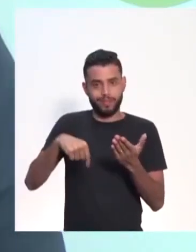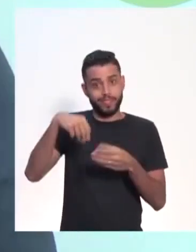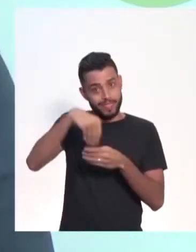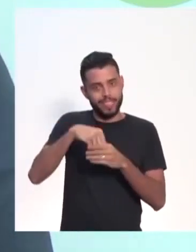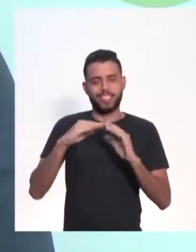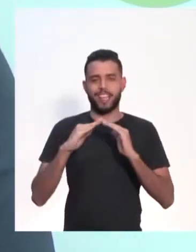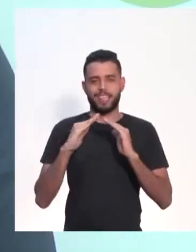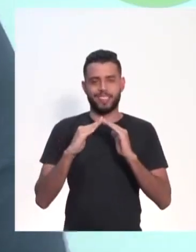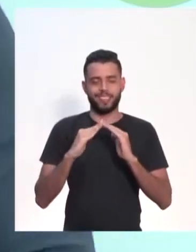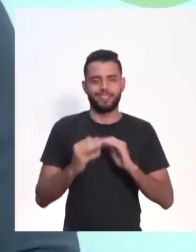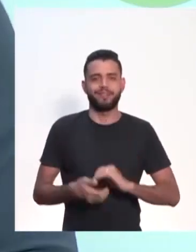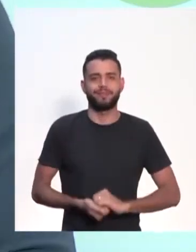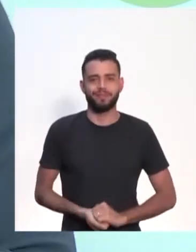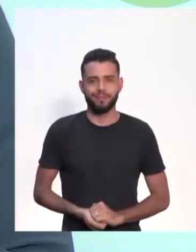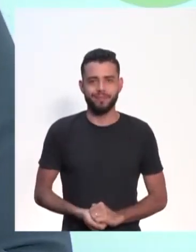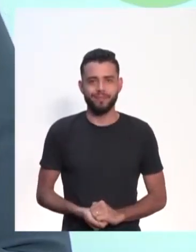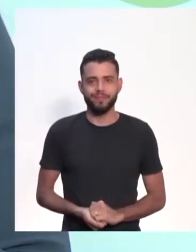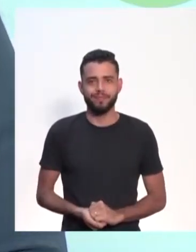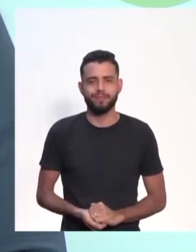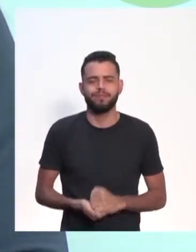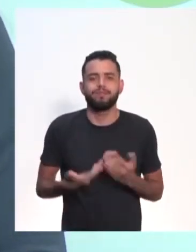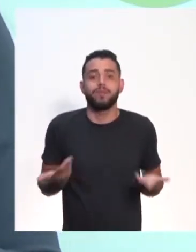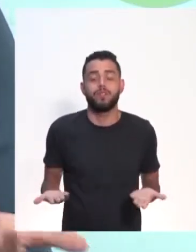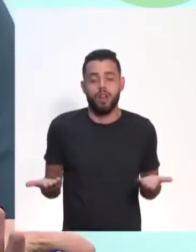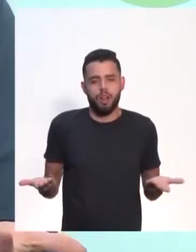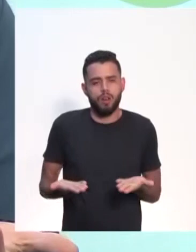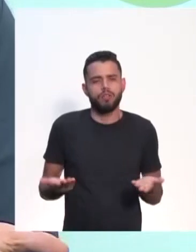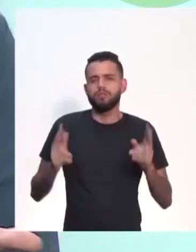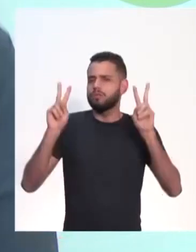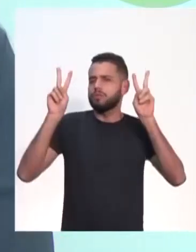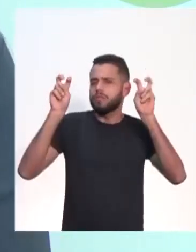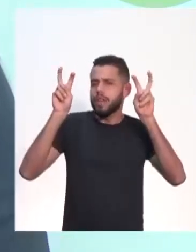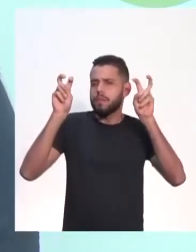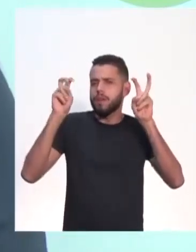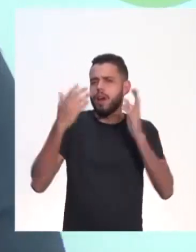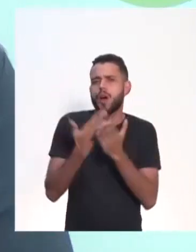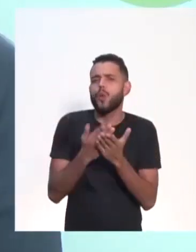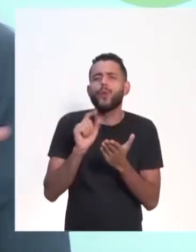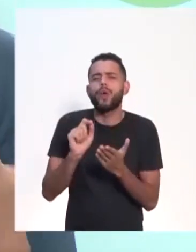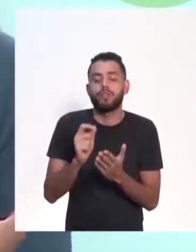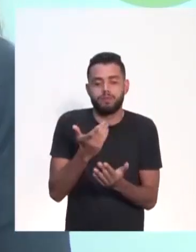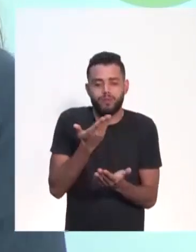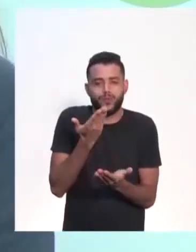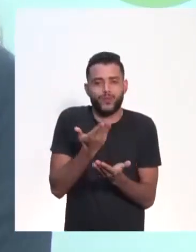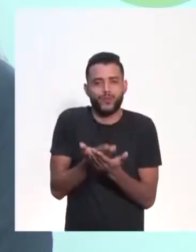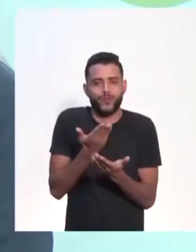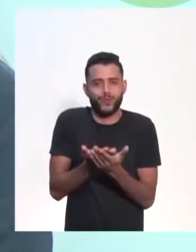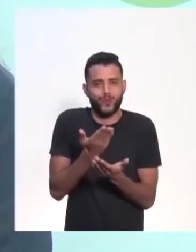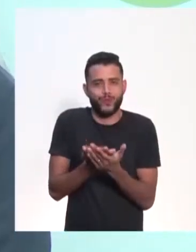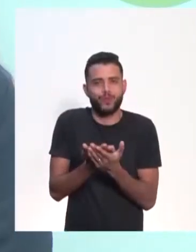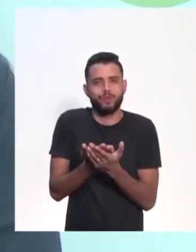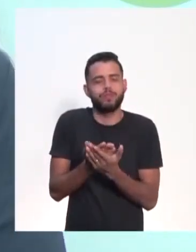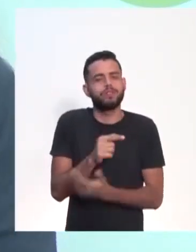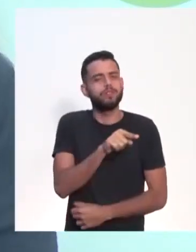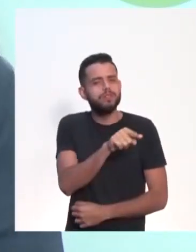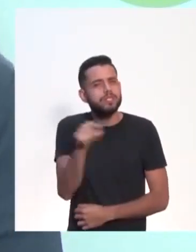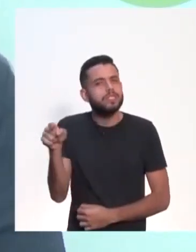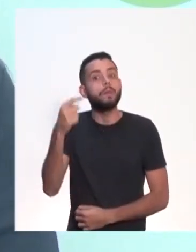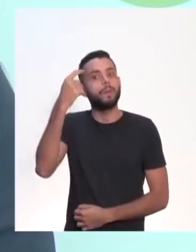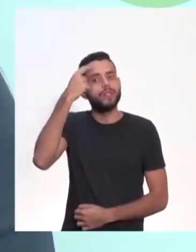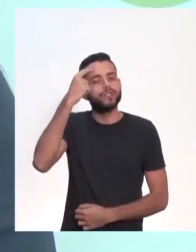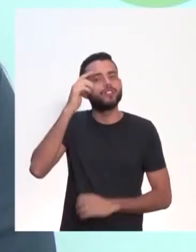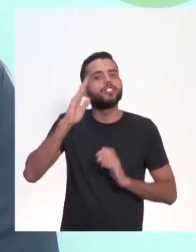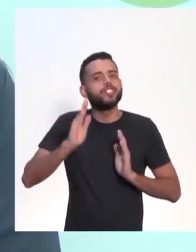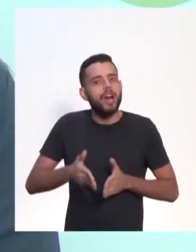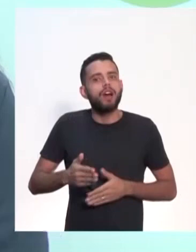bom, pensando no tema da aula, que é estudo, será que vocês já pararam para refletir em algum momento da trajetória